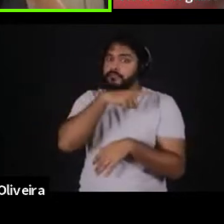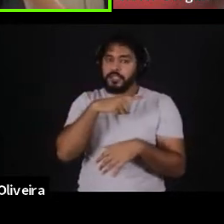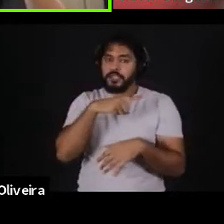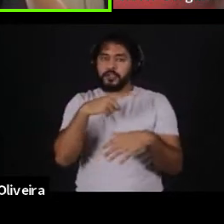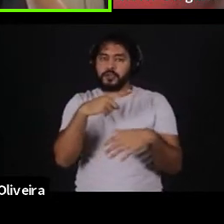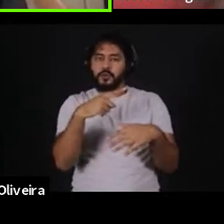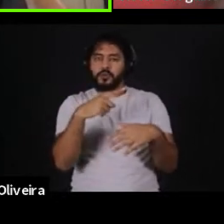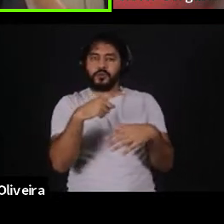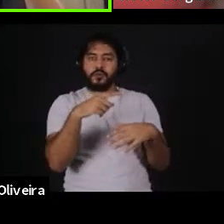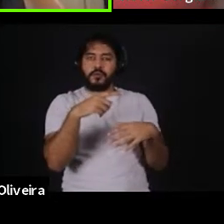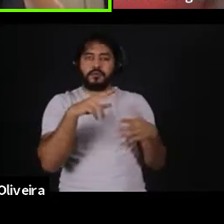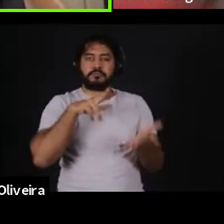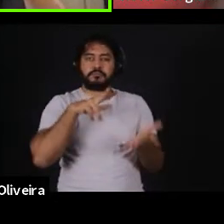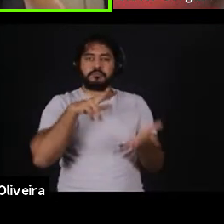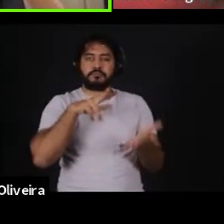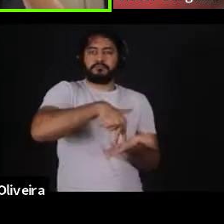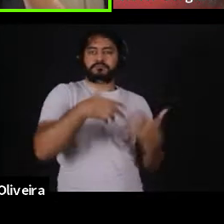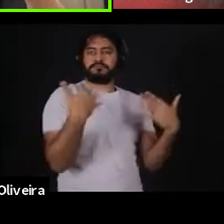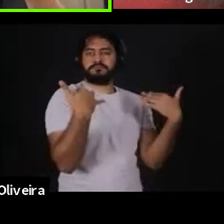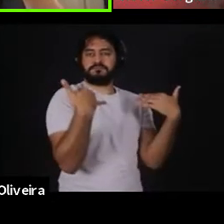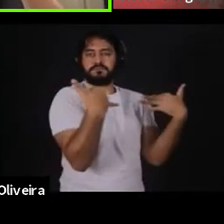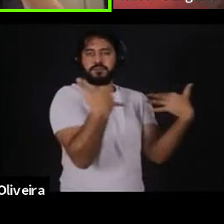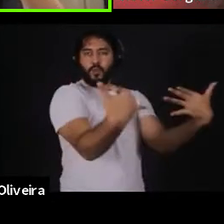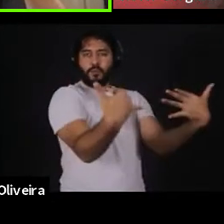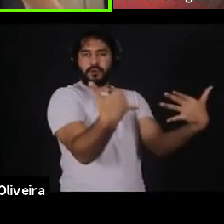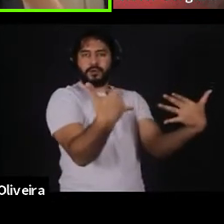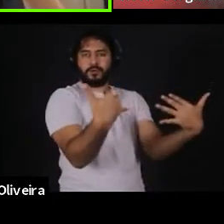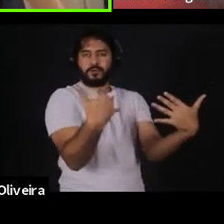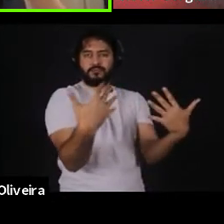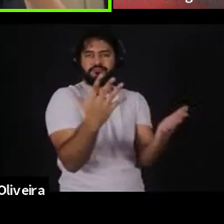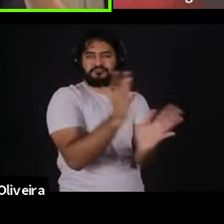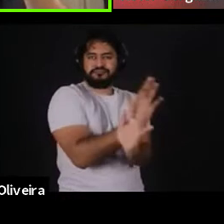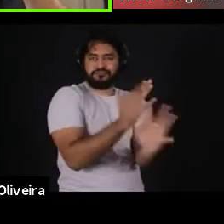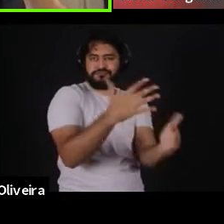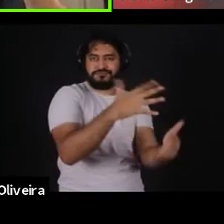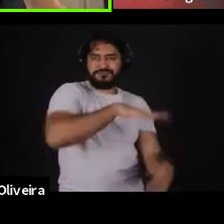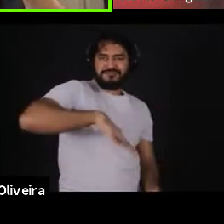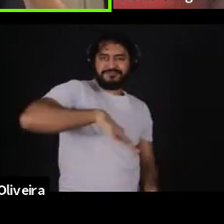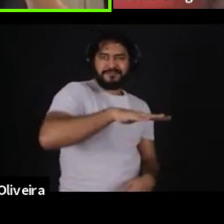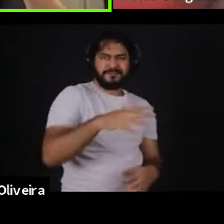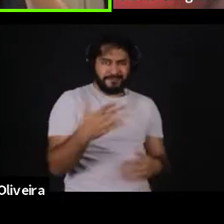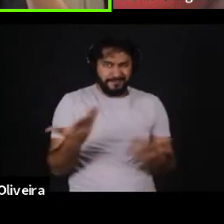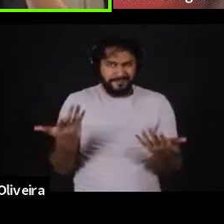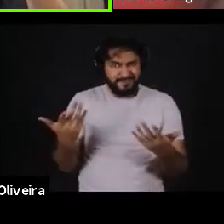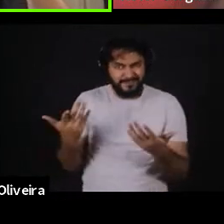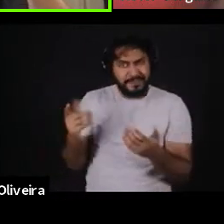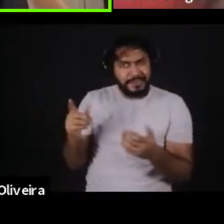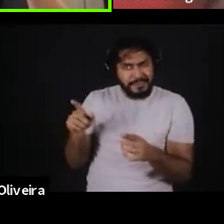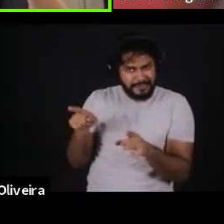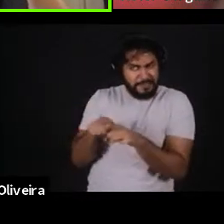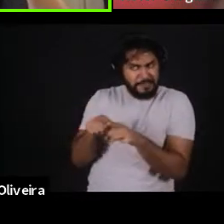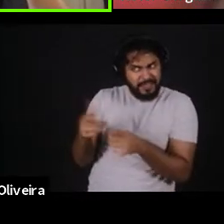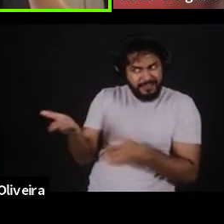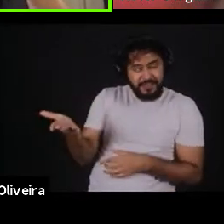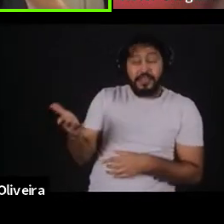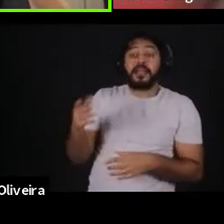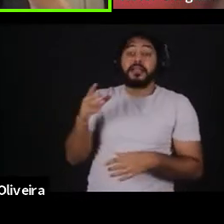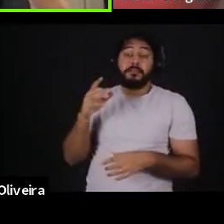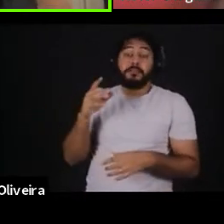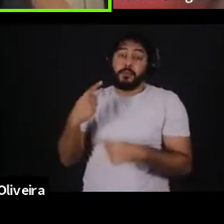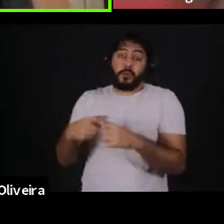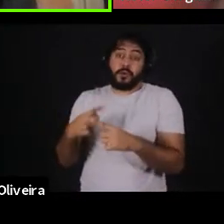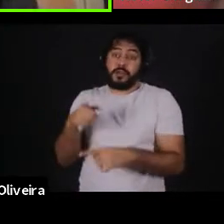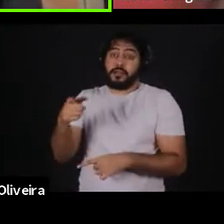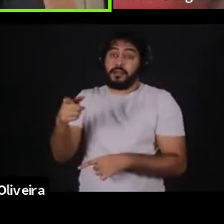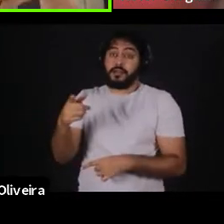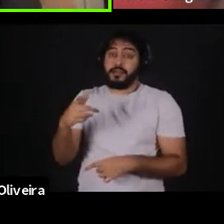não? Porque eu fico pensando assim, se tiver a ver com isso, esses inesperados, eles não apenas têm a ver com os